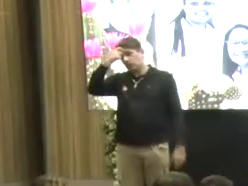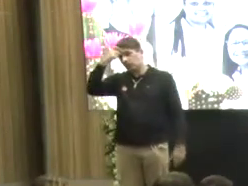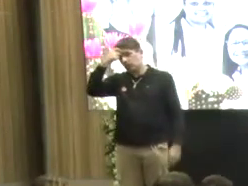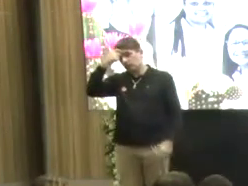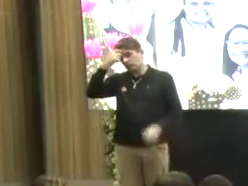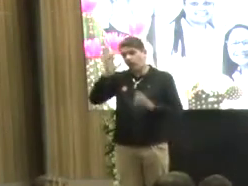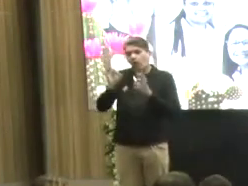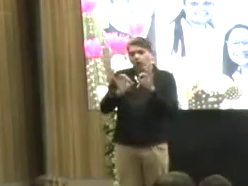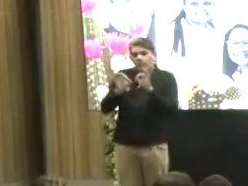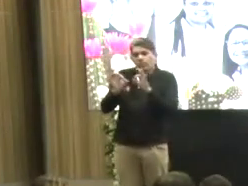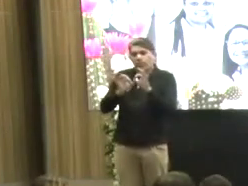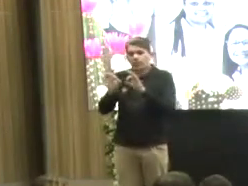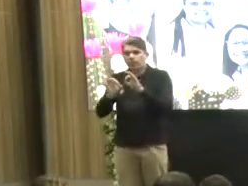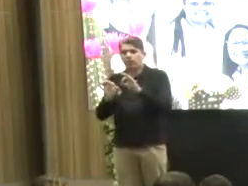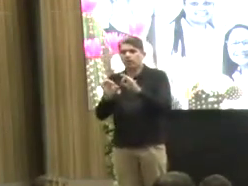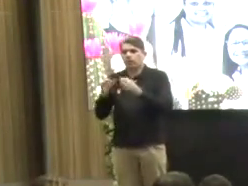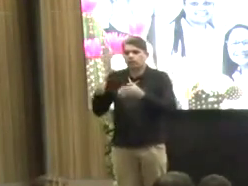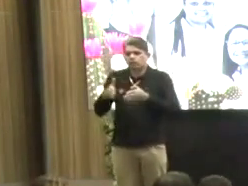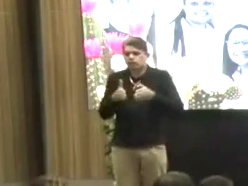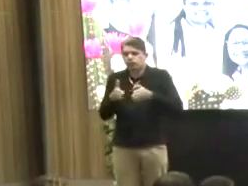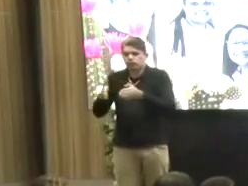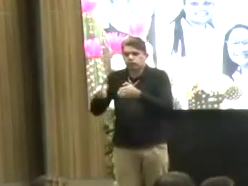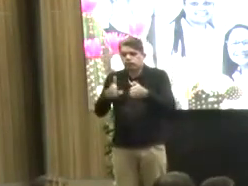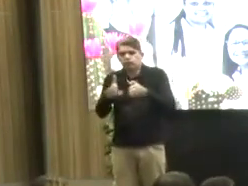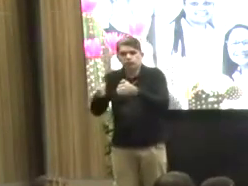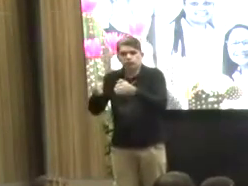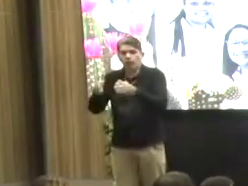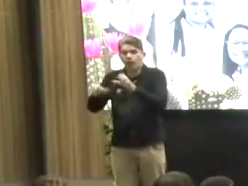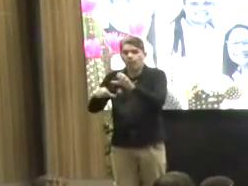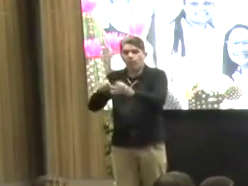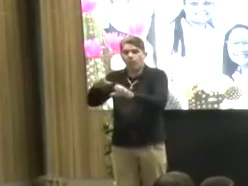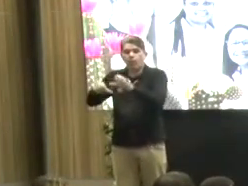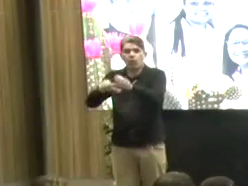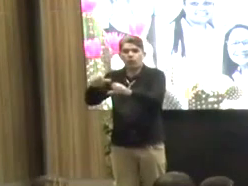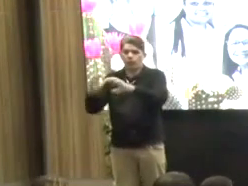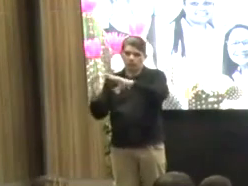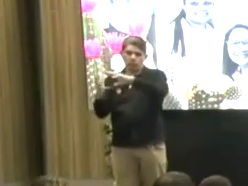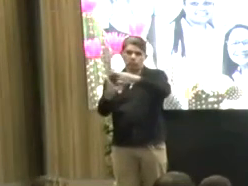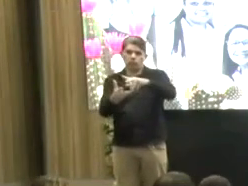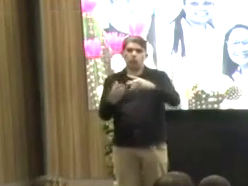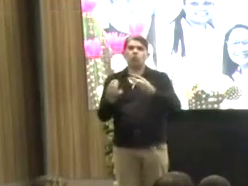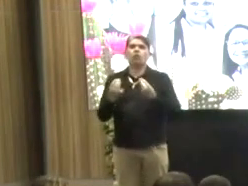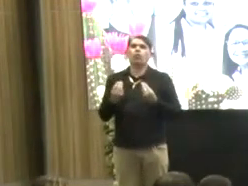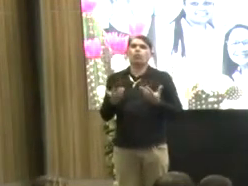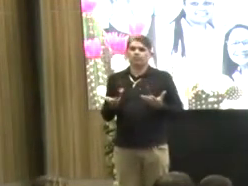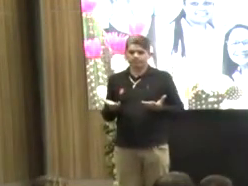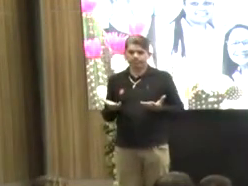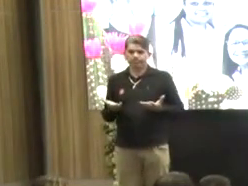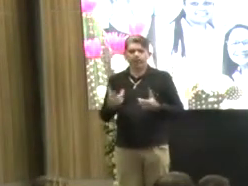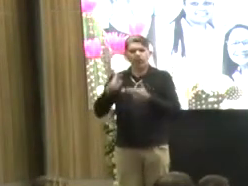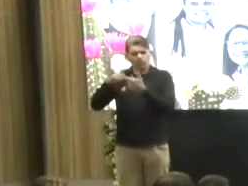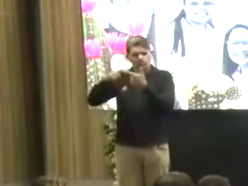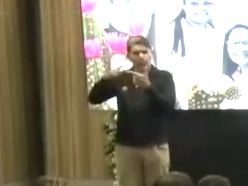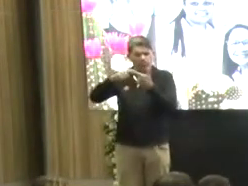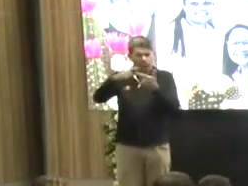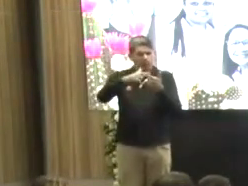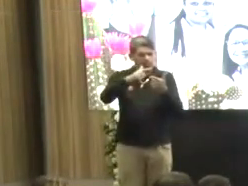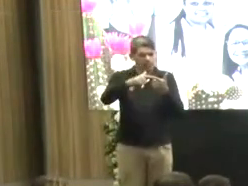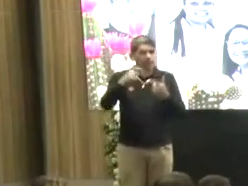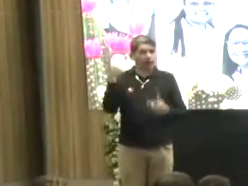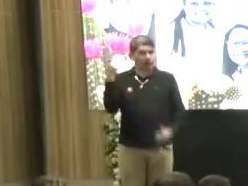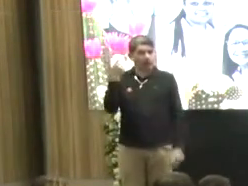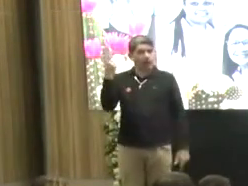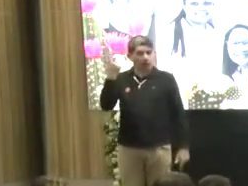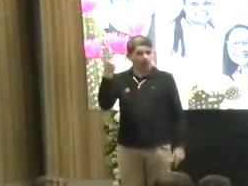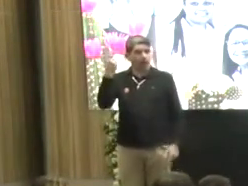mundo, no sentido de transformá-lo. E aí a gente tem um problema muito sério, porque